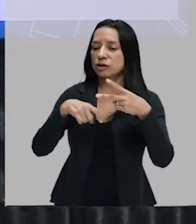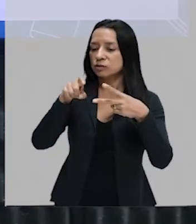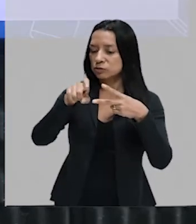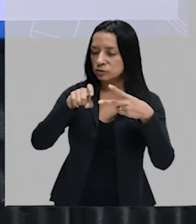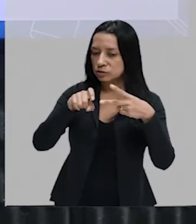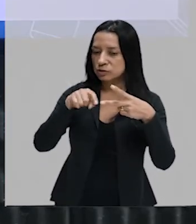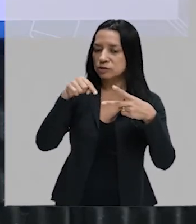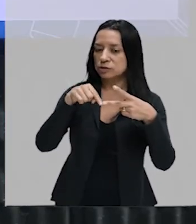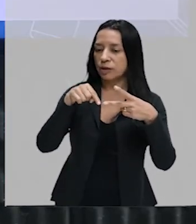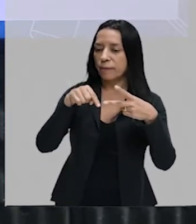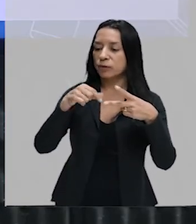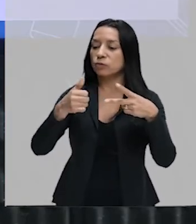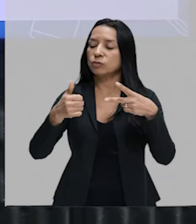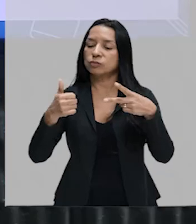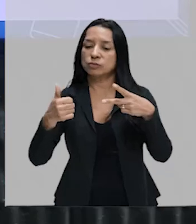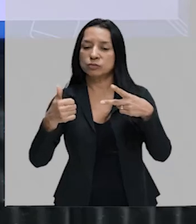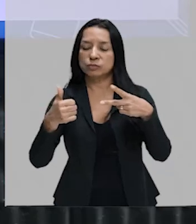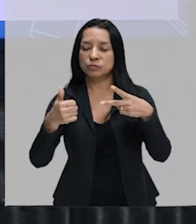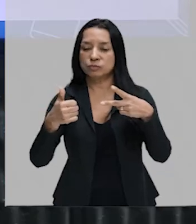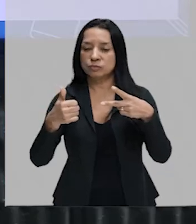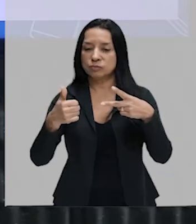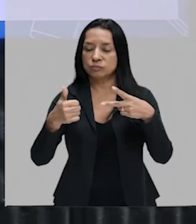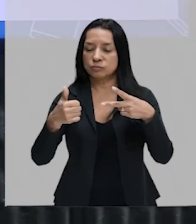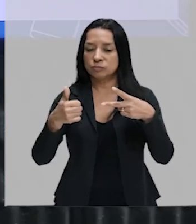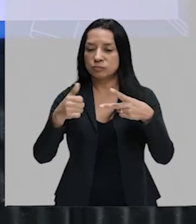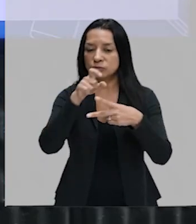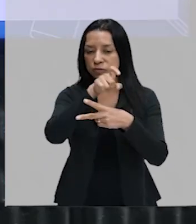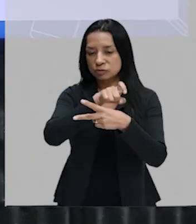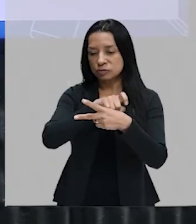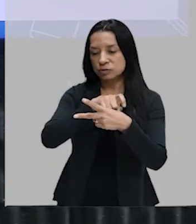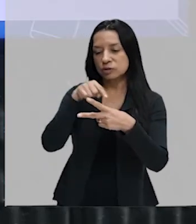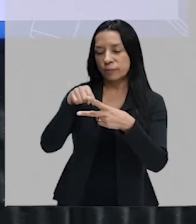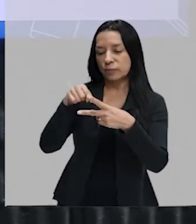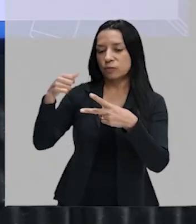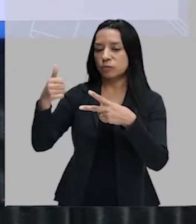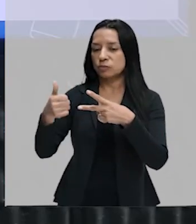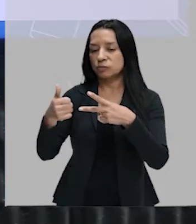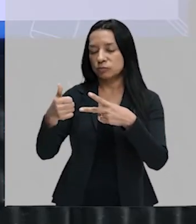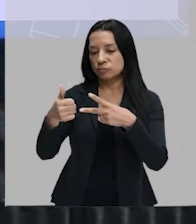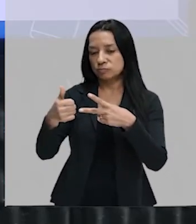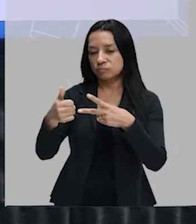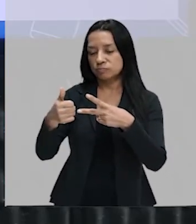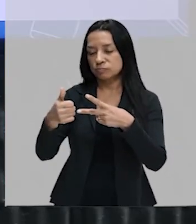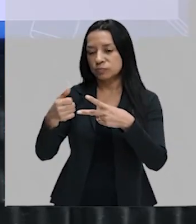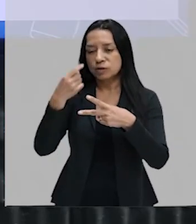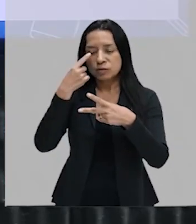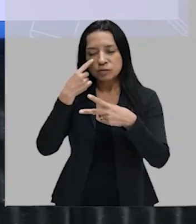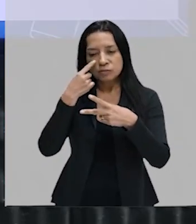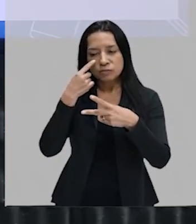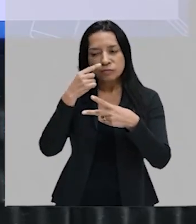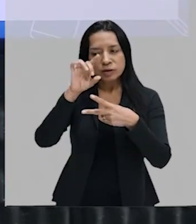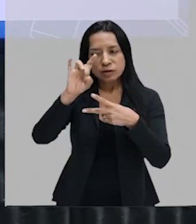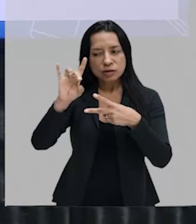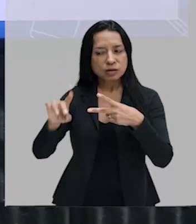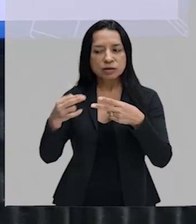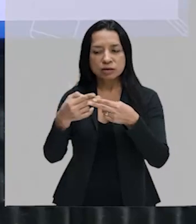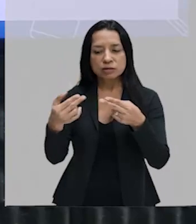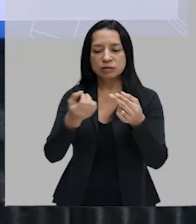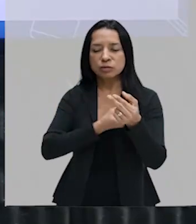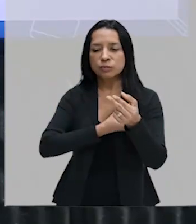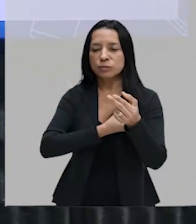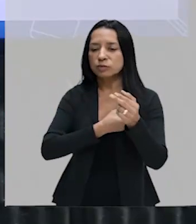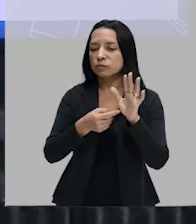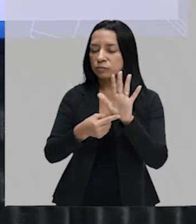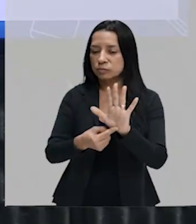a mesma análise, tá? Eu vou verificar cada elemento lá que foi dado e ver se ele satisfaz ou não a